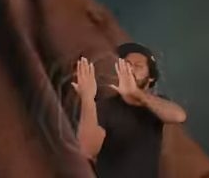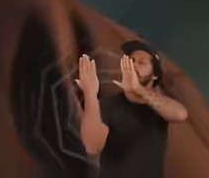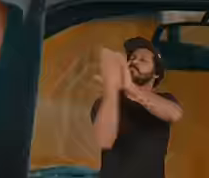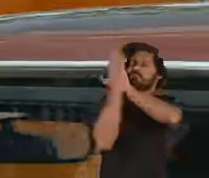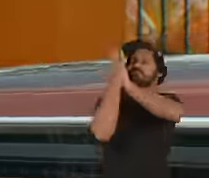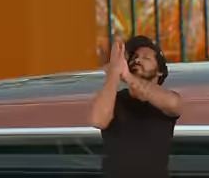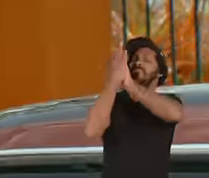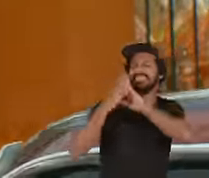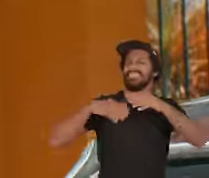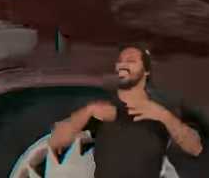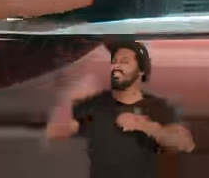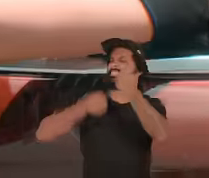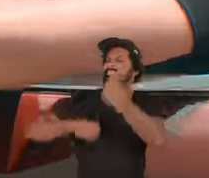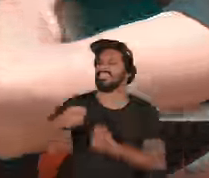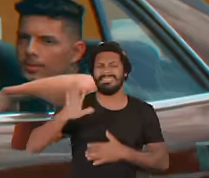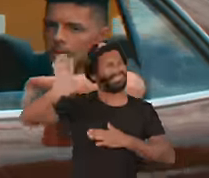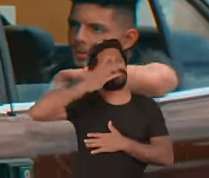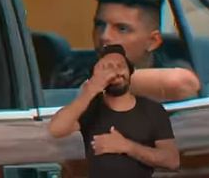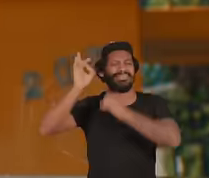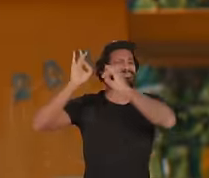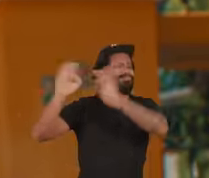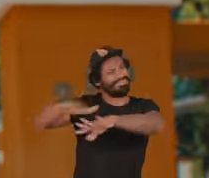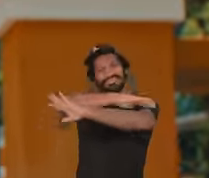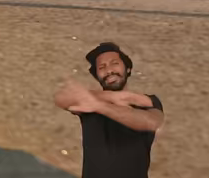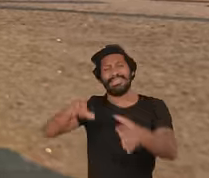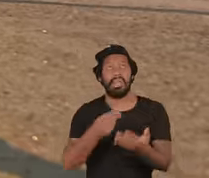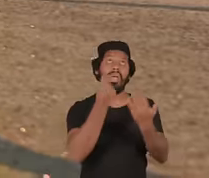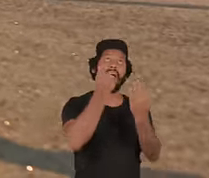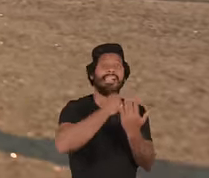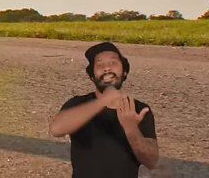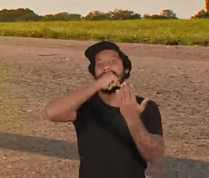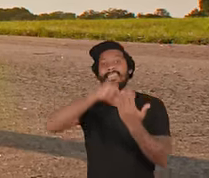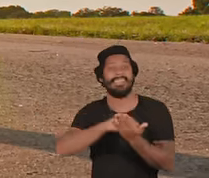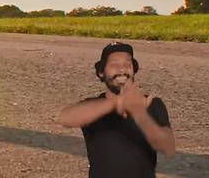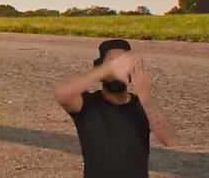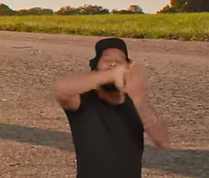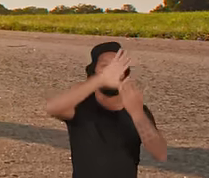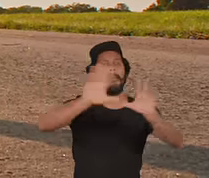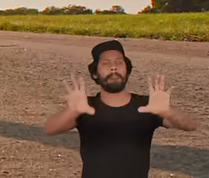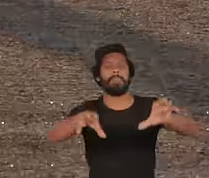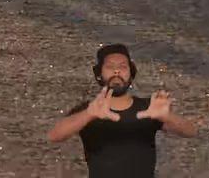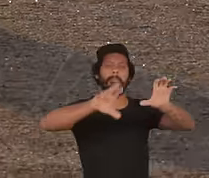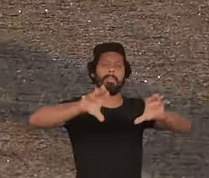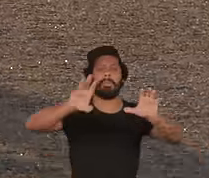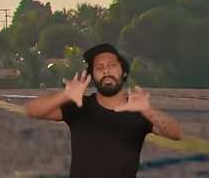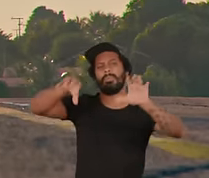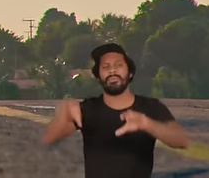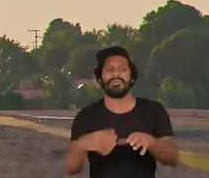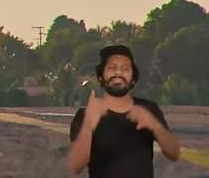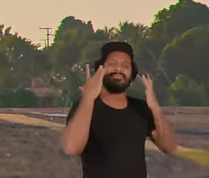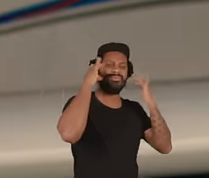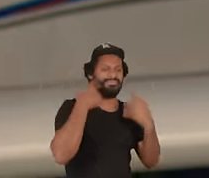vendendo. Tá me caçando, eu não tô nem vendo. Tá gastando com beats e joias o dinheiro